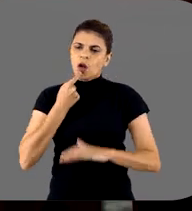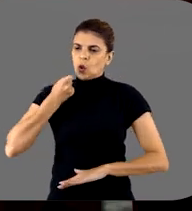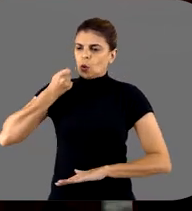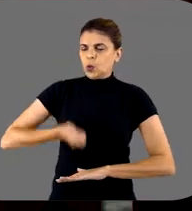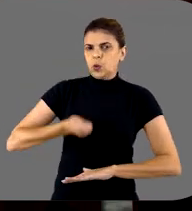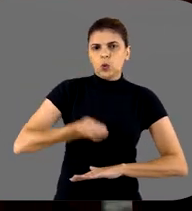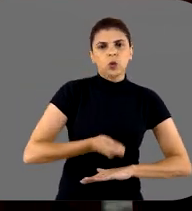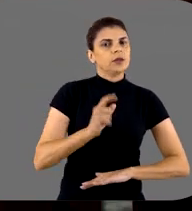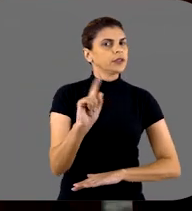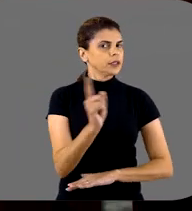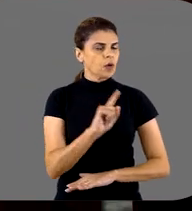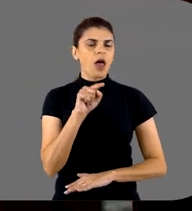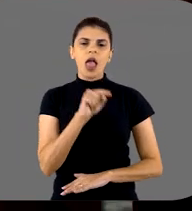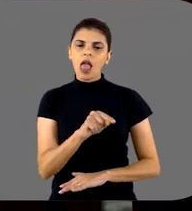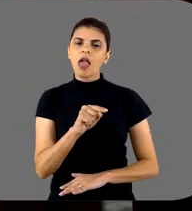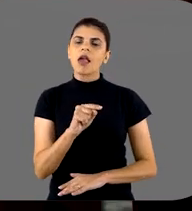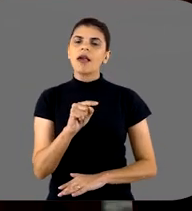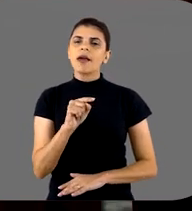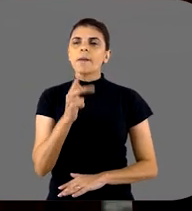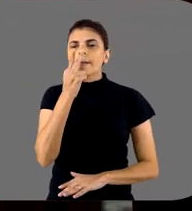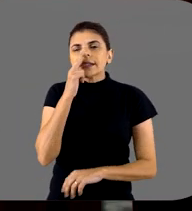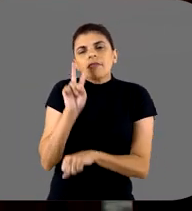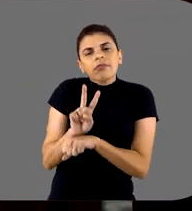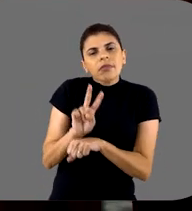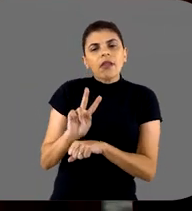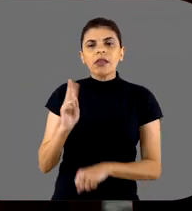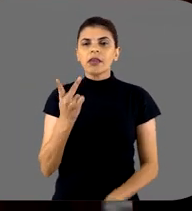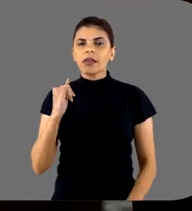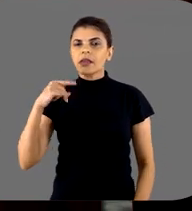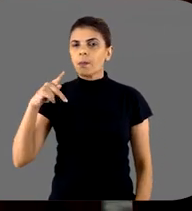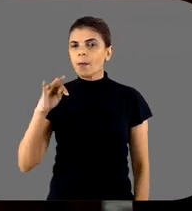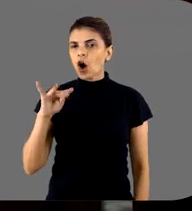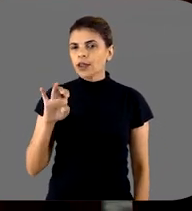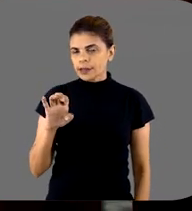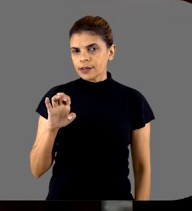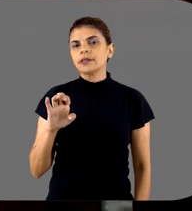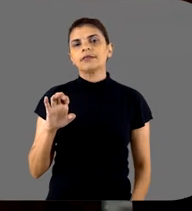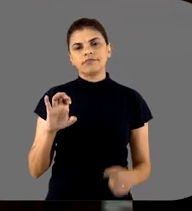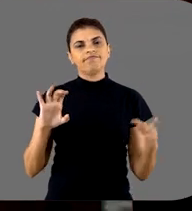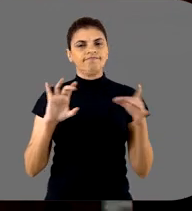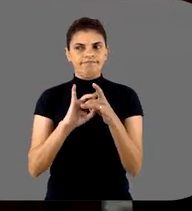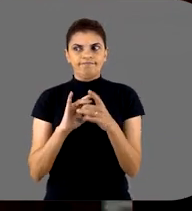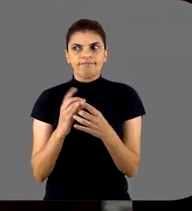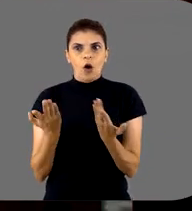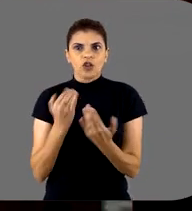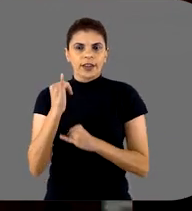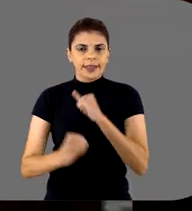informação mais rigorosa, que isso é uma hipótese extremamente naif no contexto da